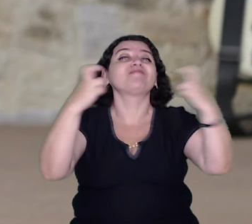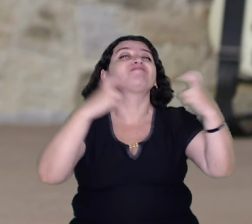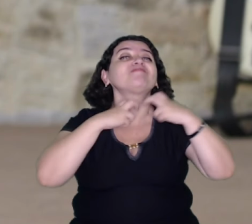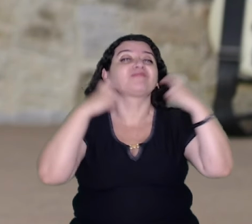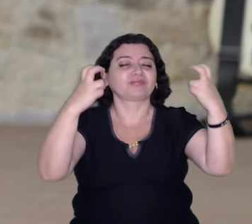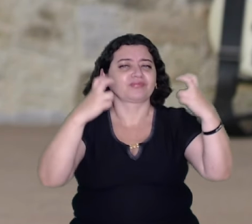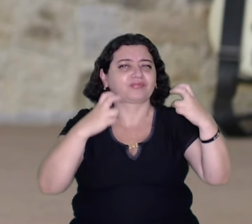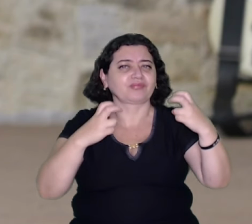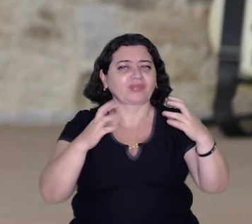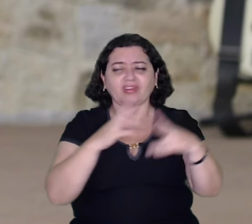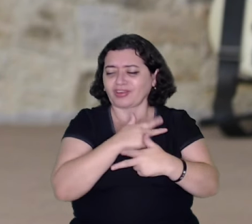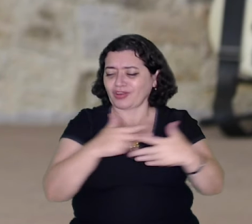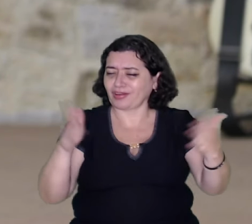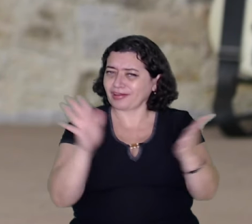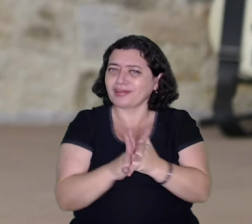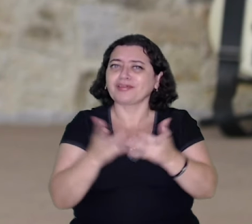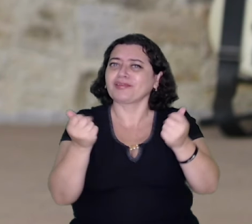Que coisa maravilhosa.